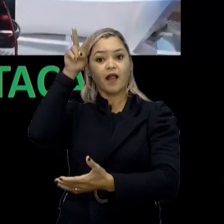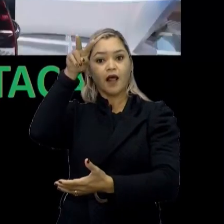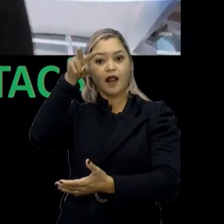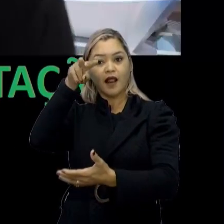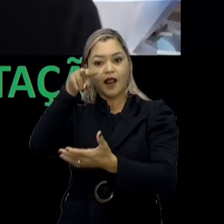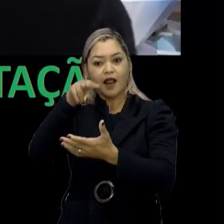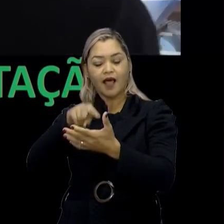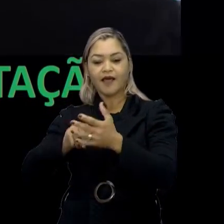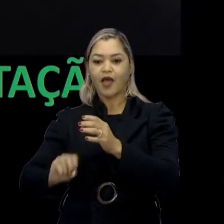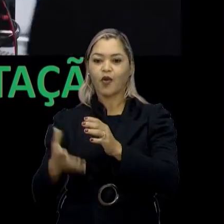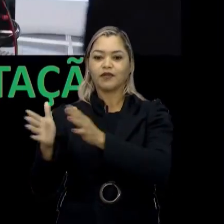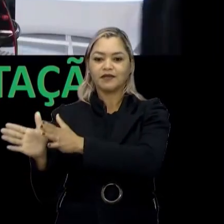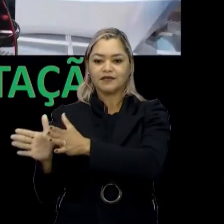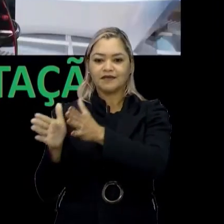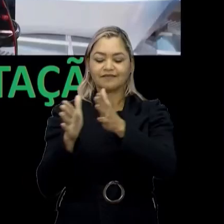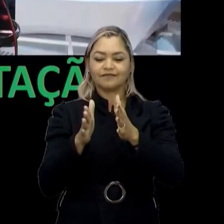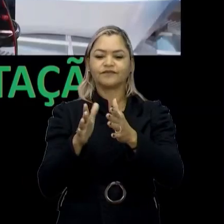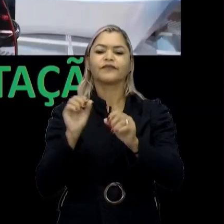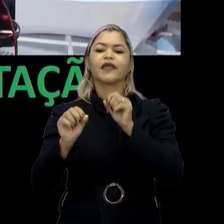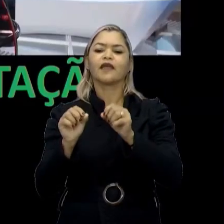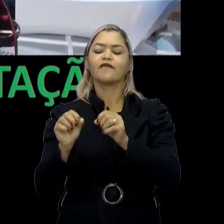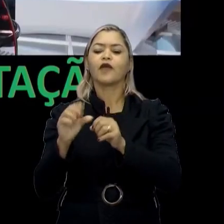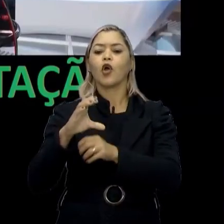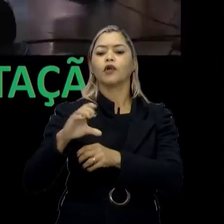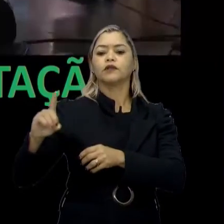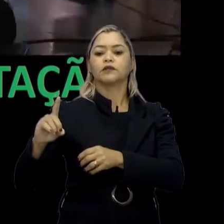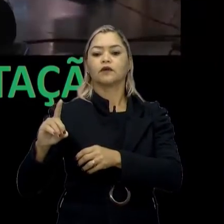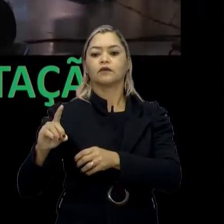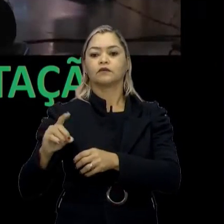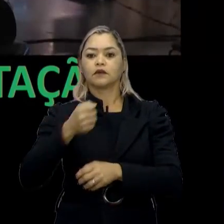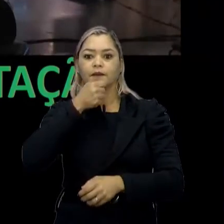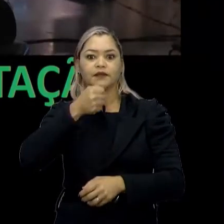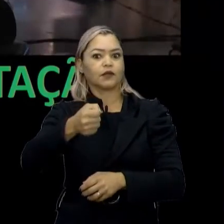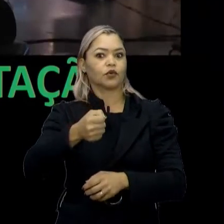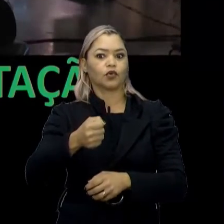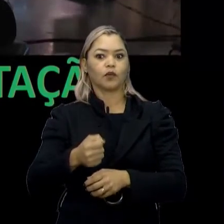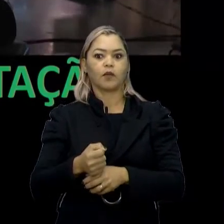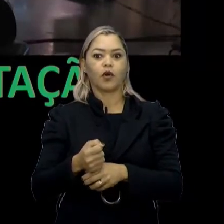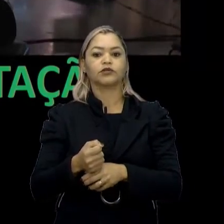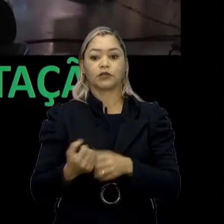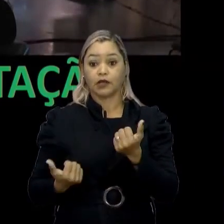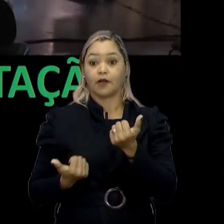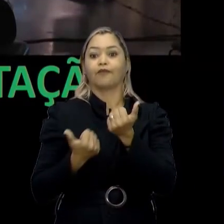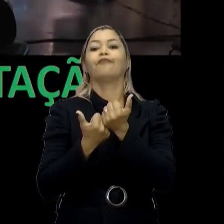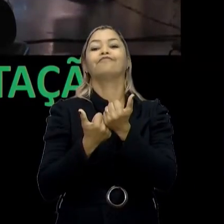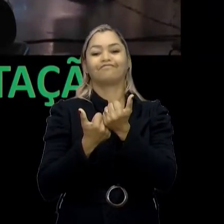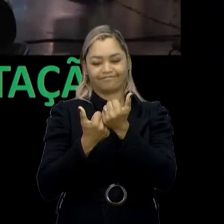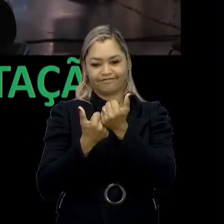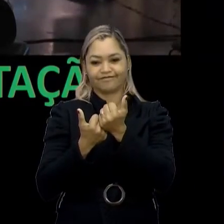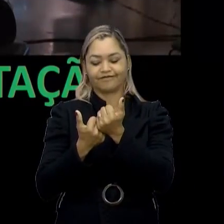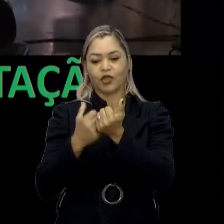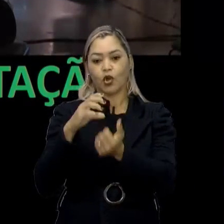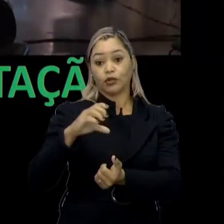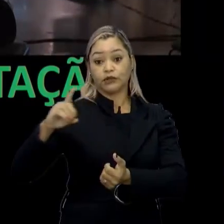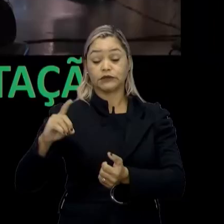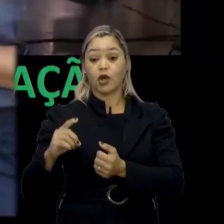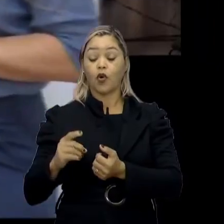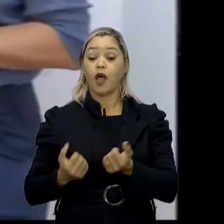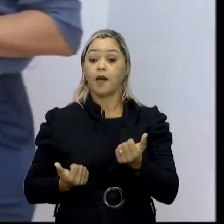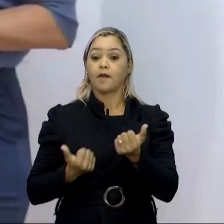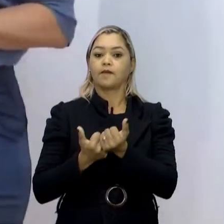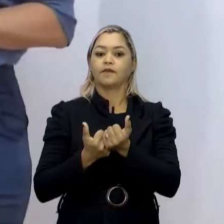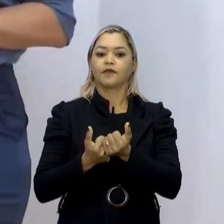acontecer o programa. E quem que fica coordenando? O apresentador, ele não pode ficar no escuro, gente. Ele tem que ter alguém coordenando ele. Certo. Que